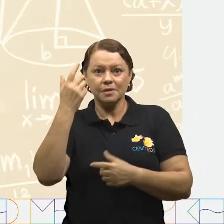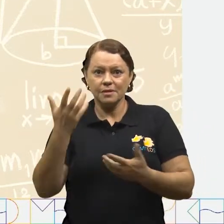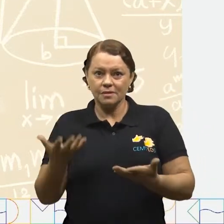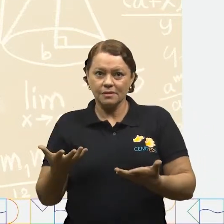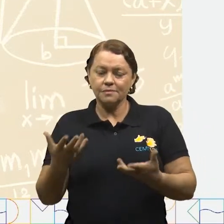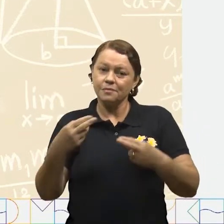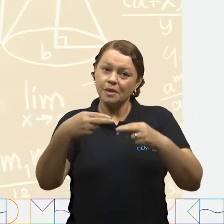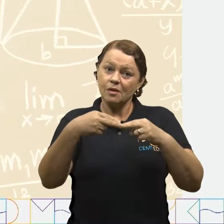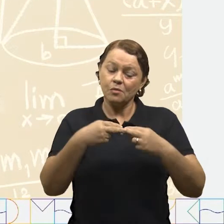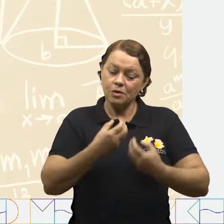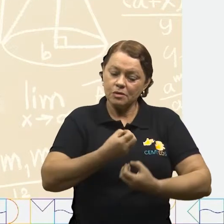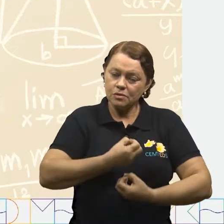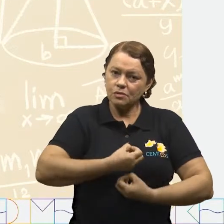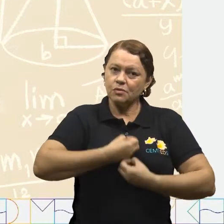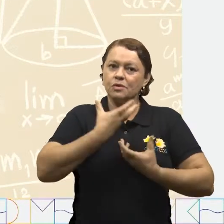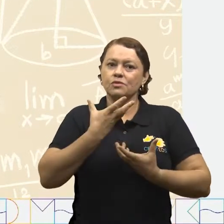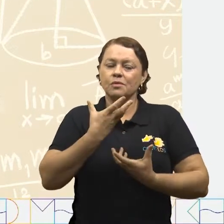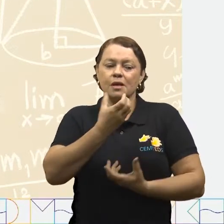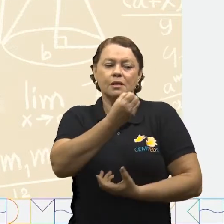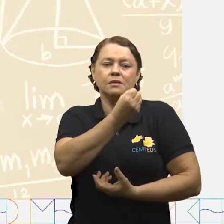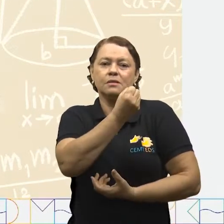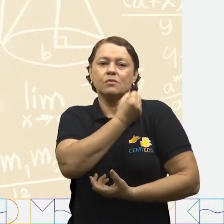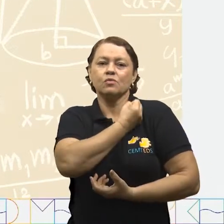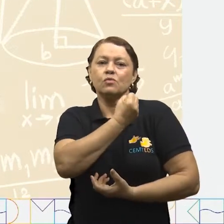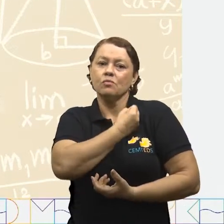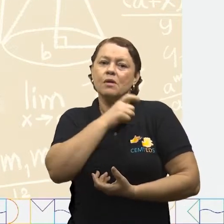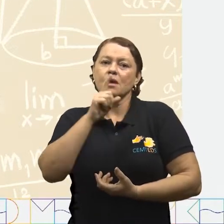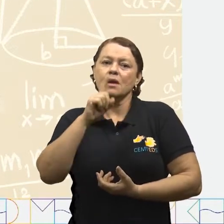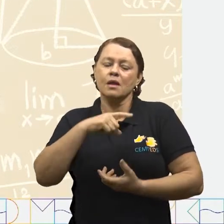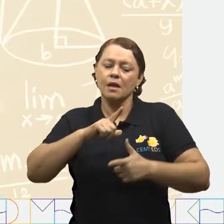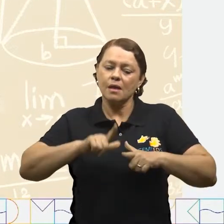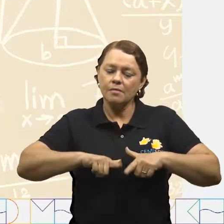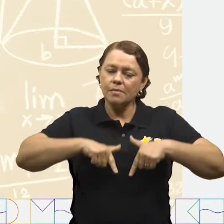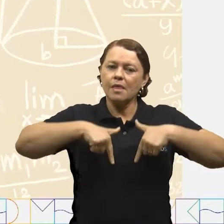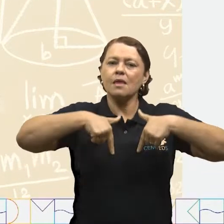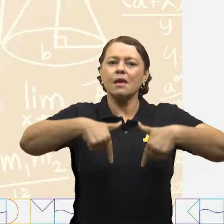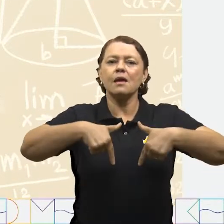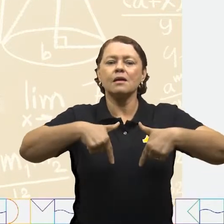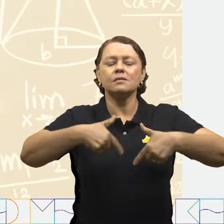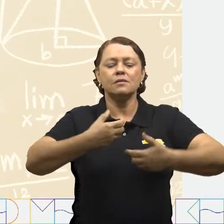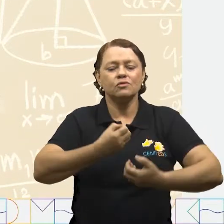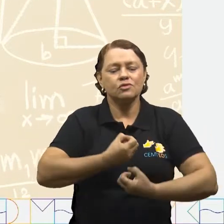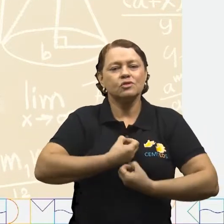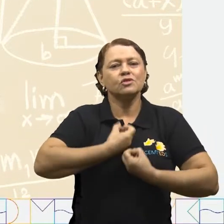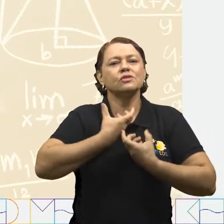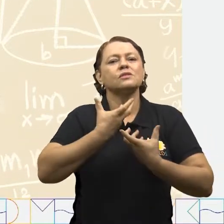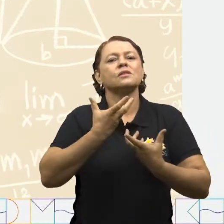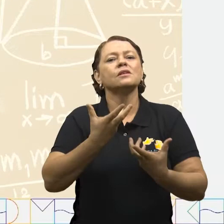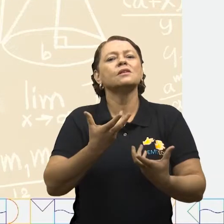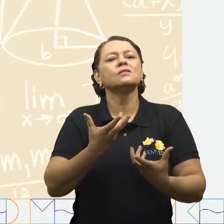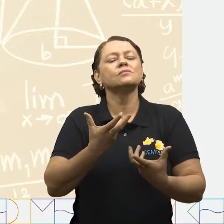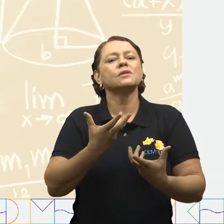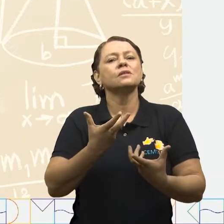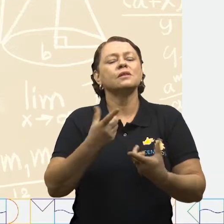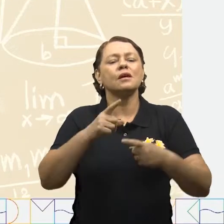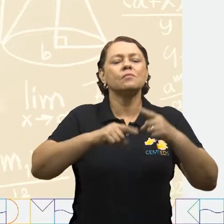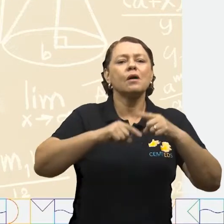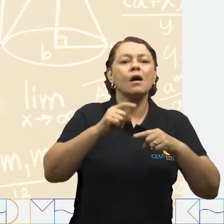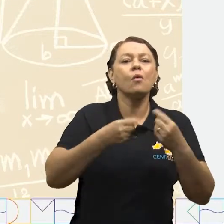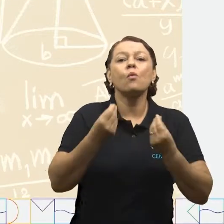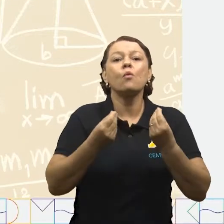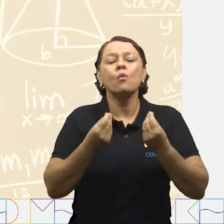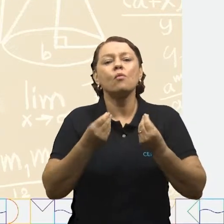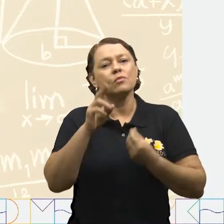a expressão numérica é o ato ação de se expressar algo por